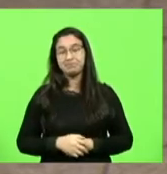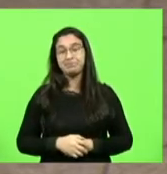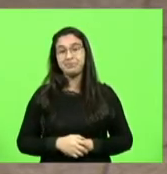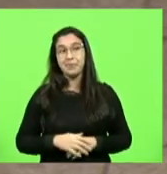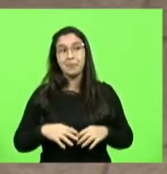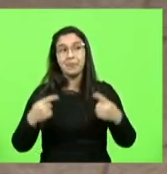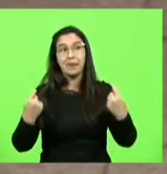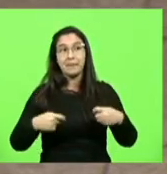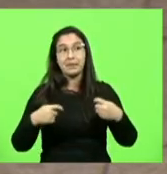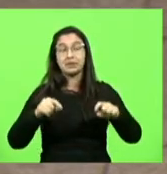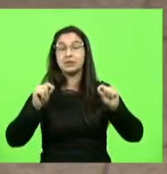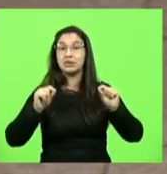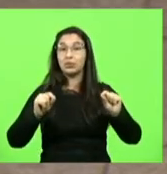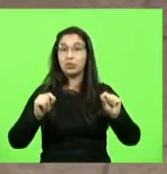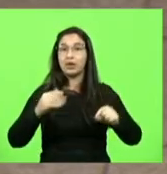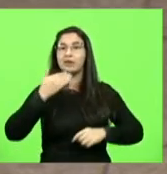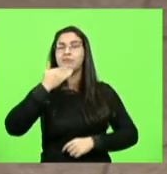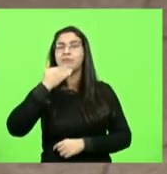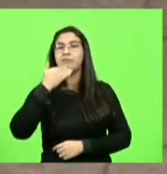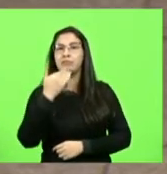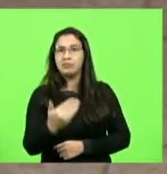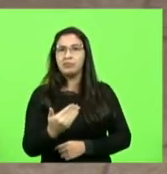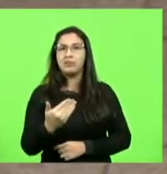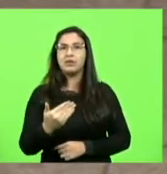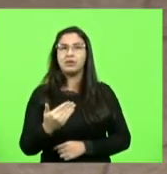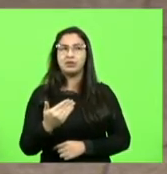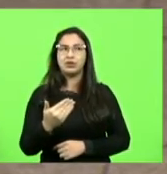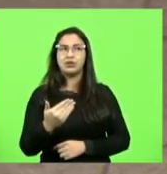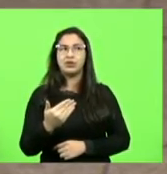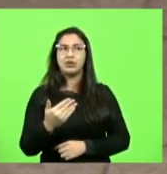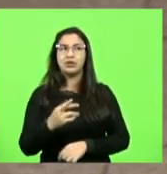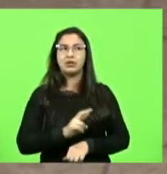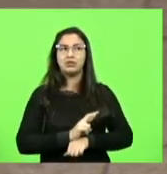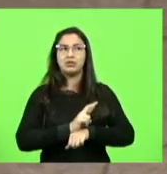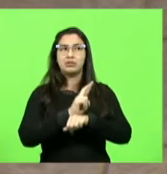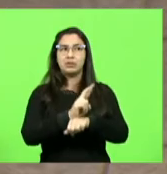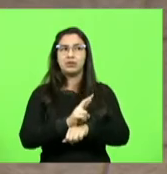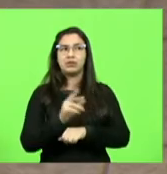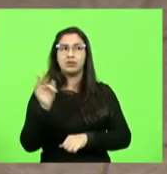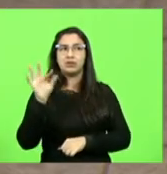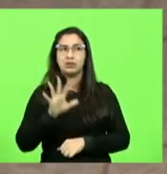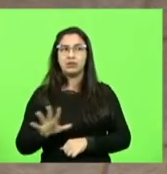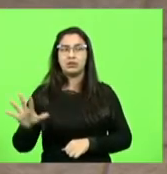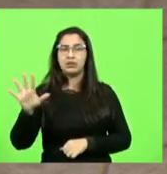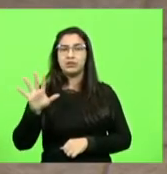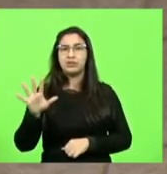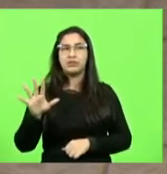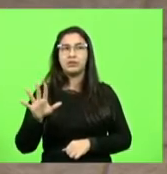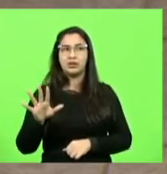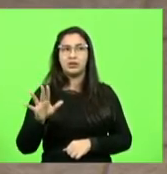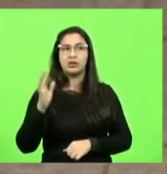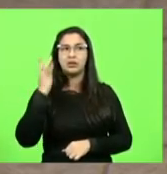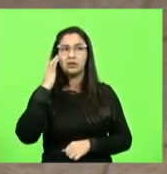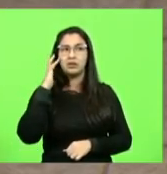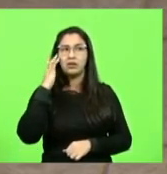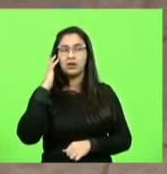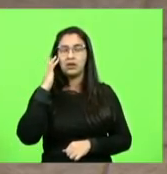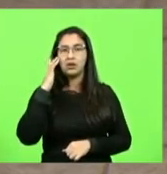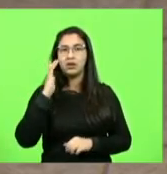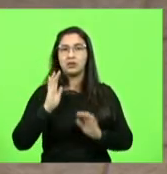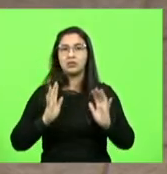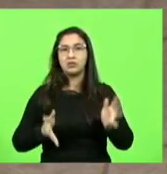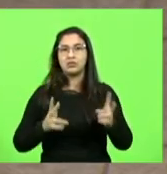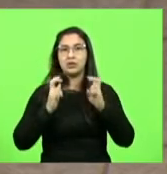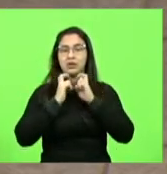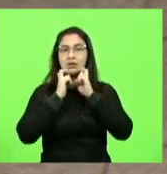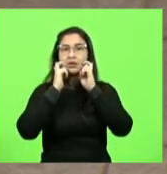realmente pedir aos nossos representantes federais, que eu acho que estão constrangidos com